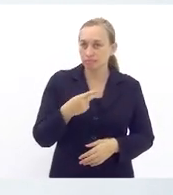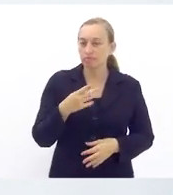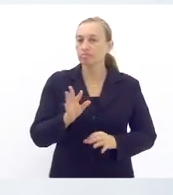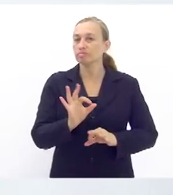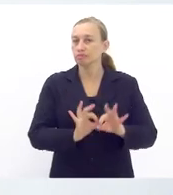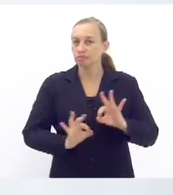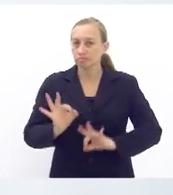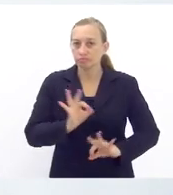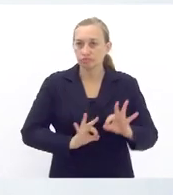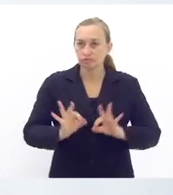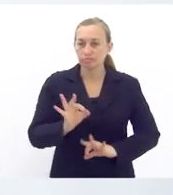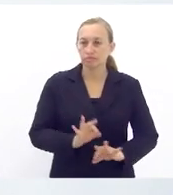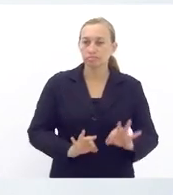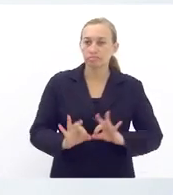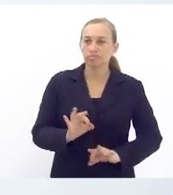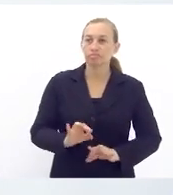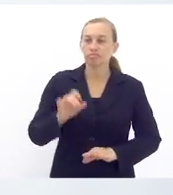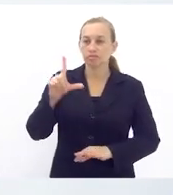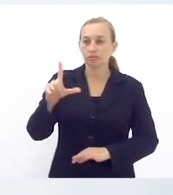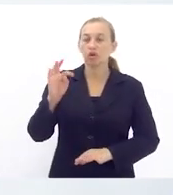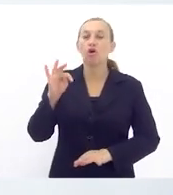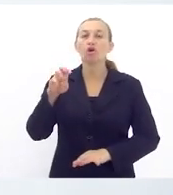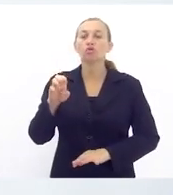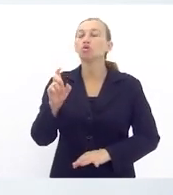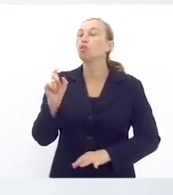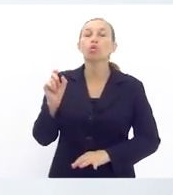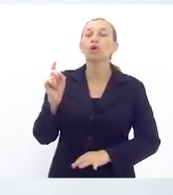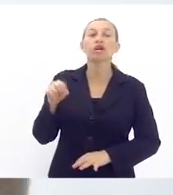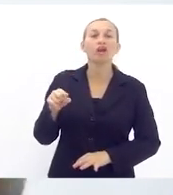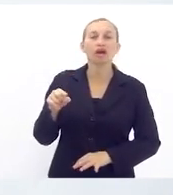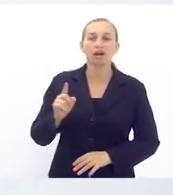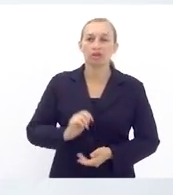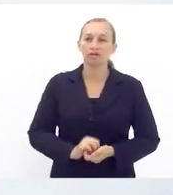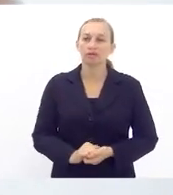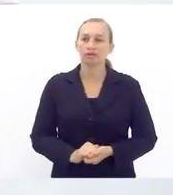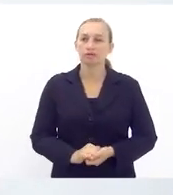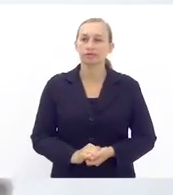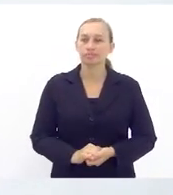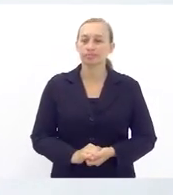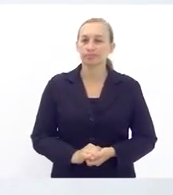organização do lote da ocupação do lote o que que é isso exatamente né